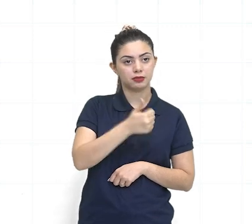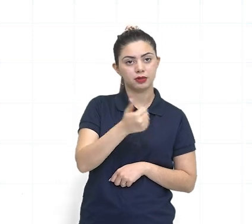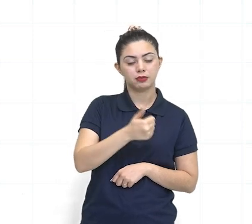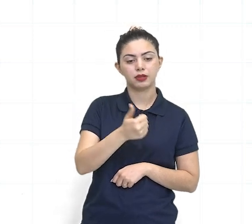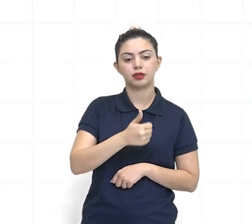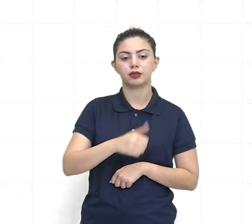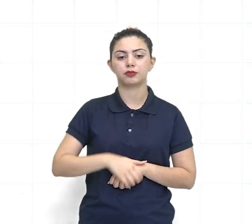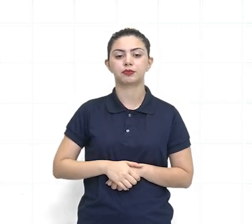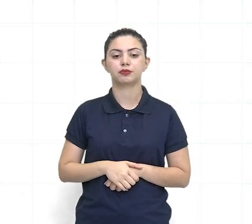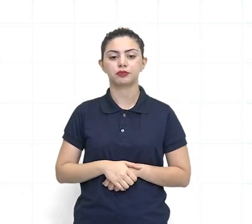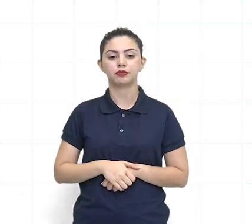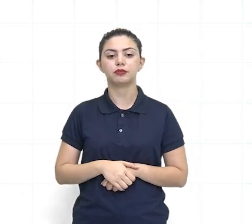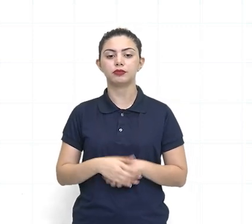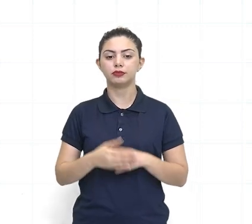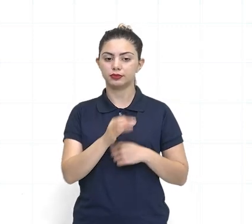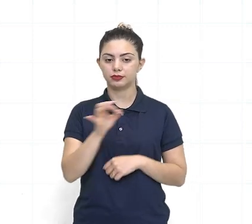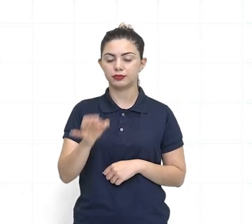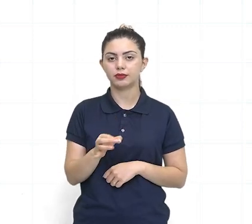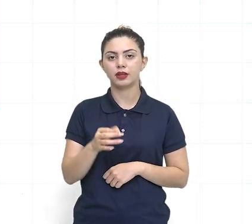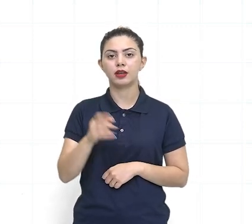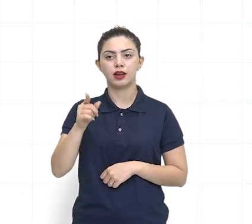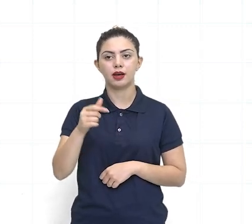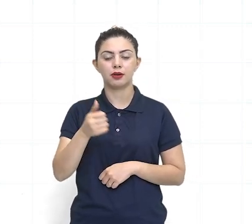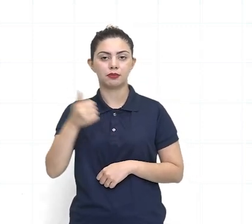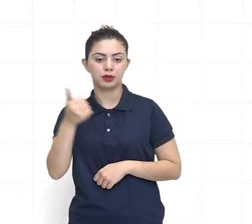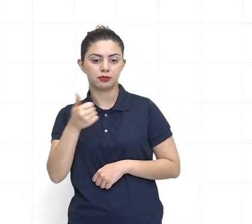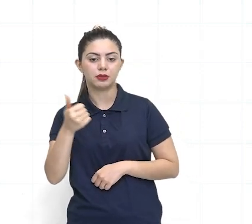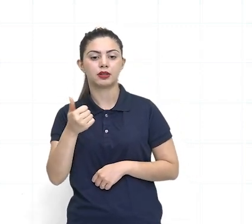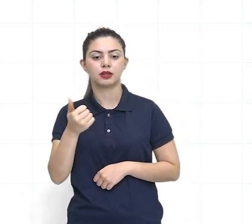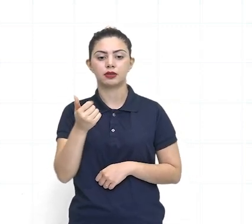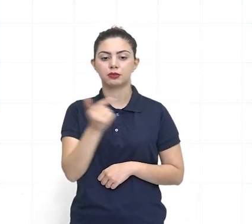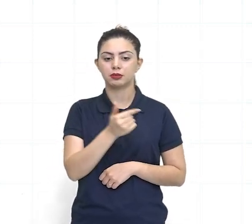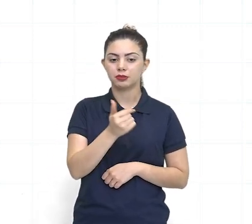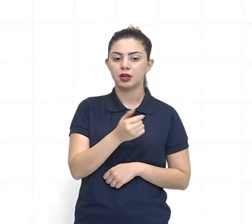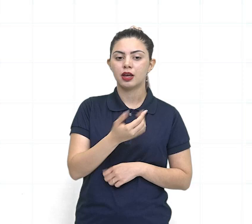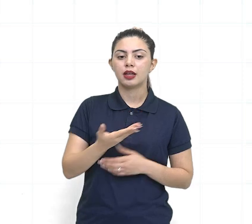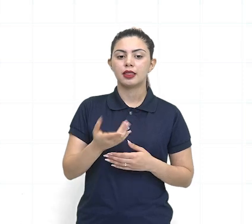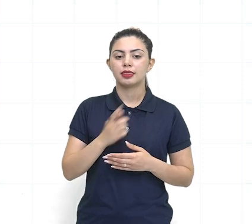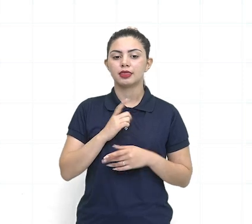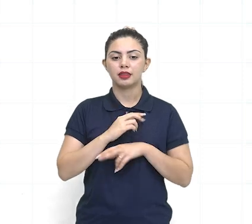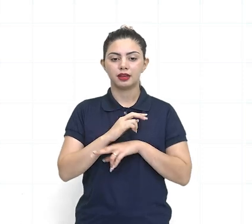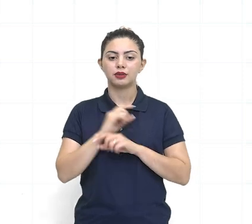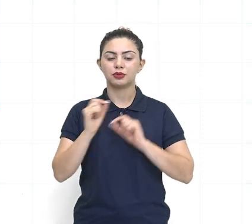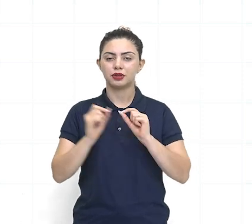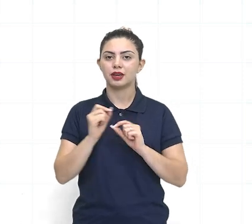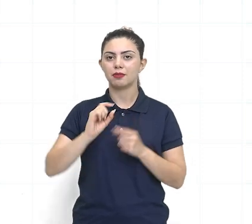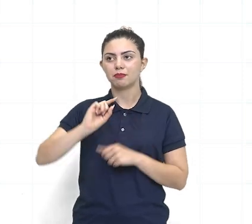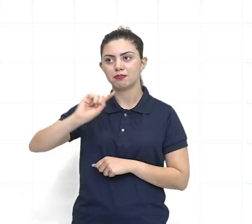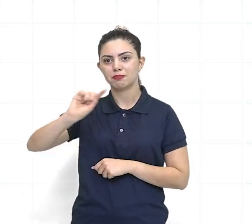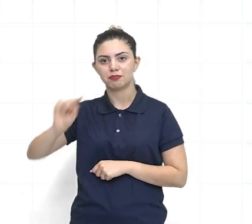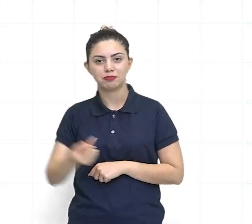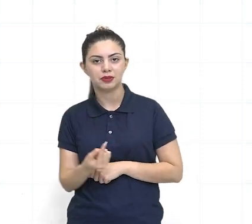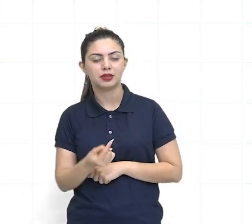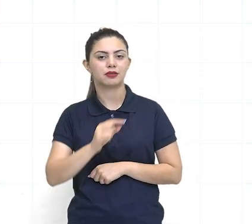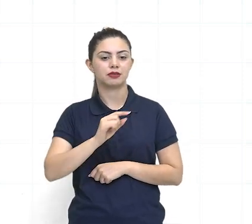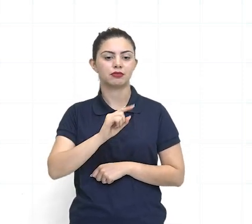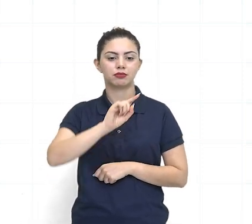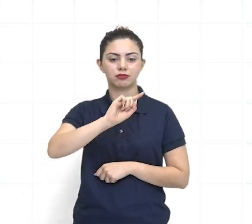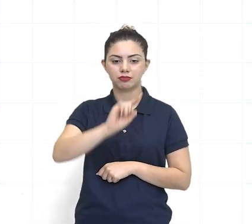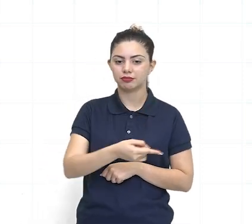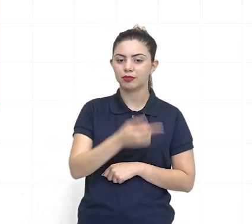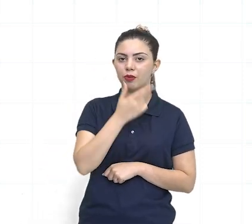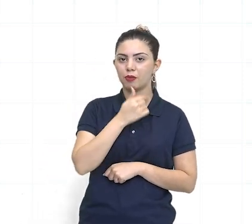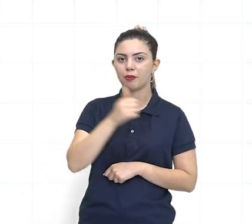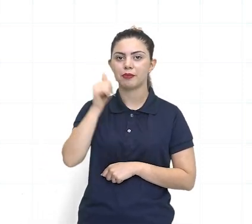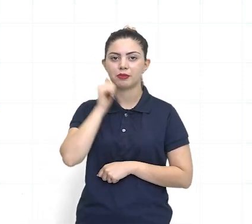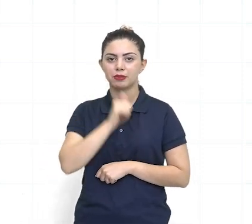número. Primeiros, primeiras, milésimo, milésima, milésimos,